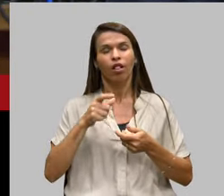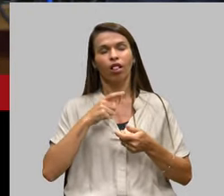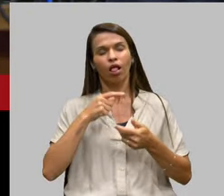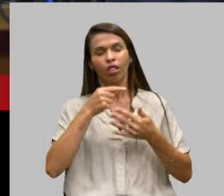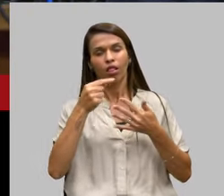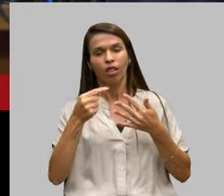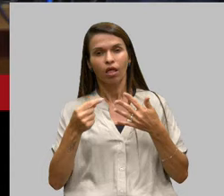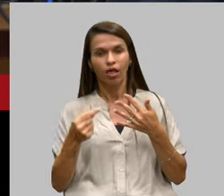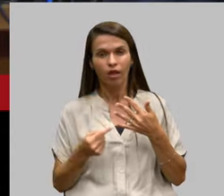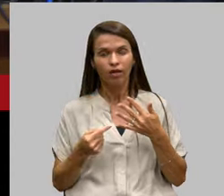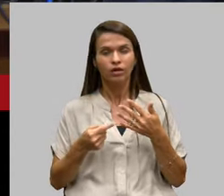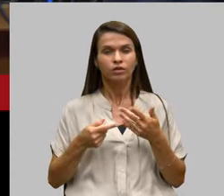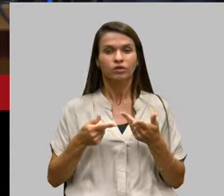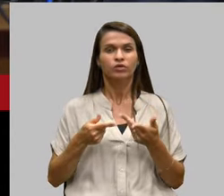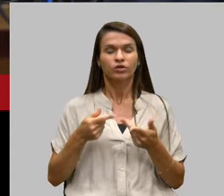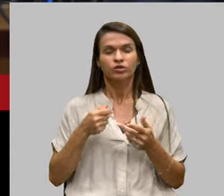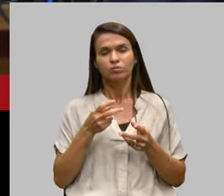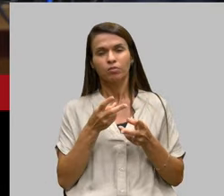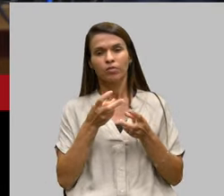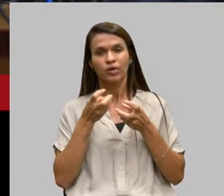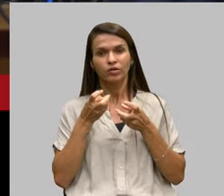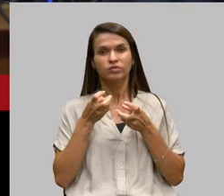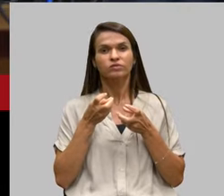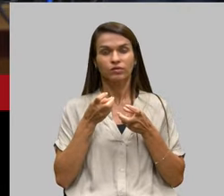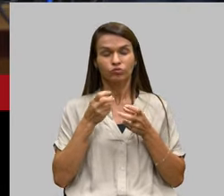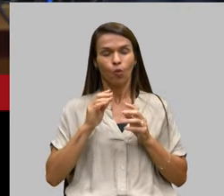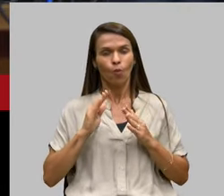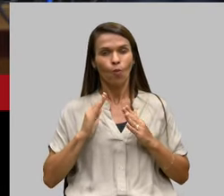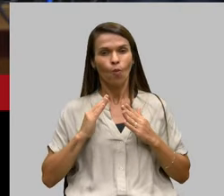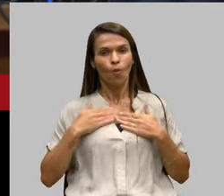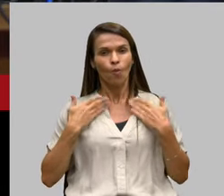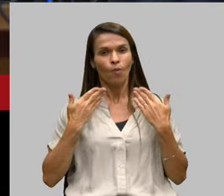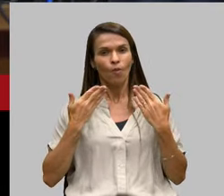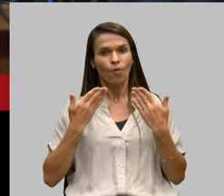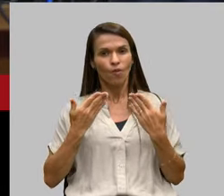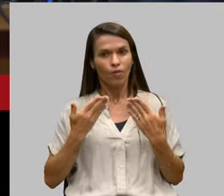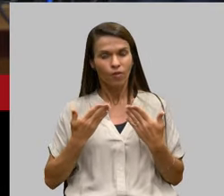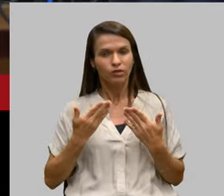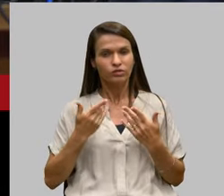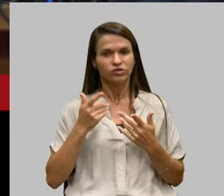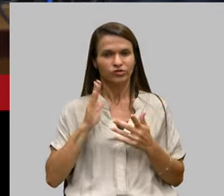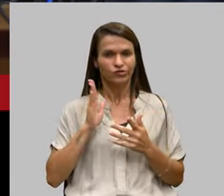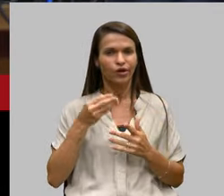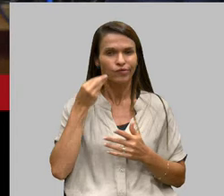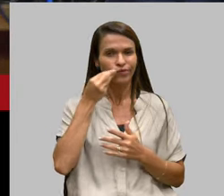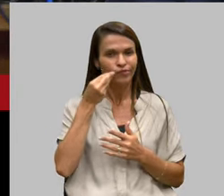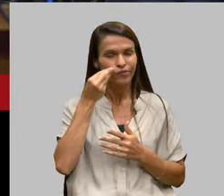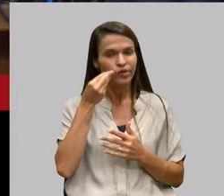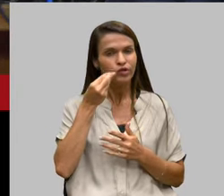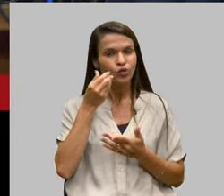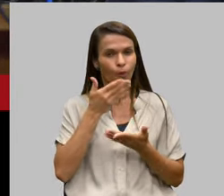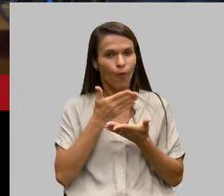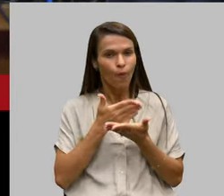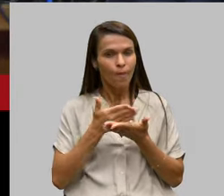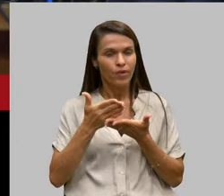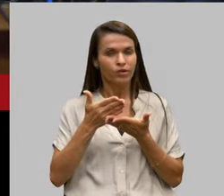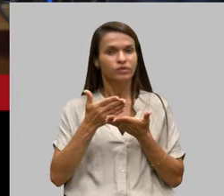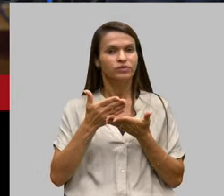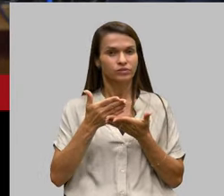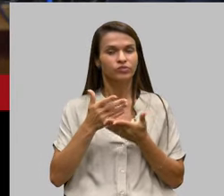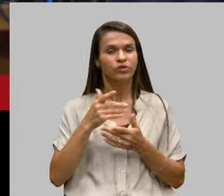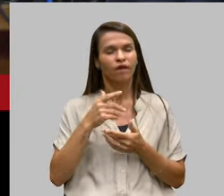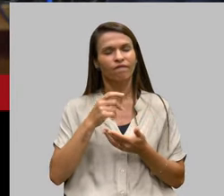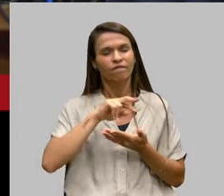estão que quando a gente olha assim até nos surpreende quem né quem está aí desde nesse segmento desde o início então tem várias